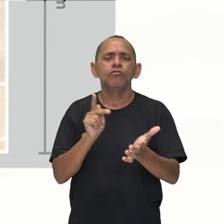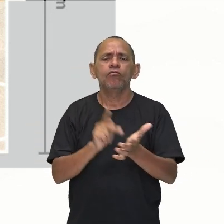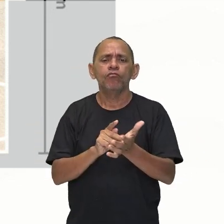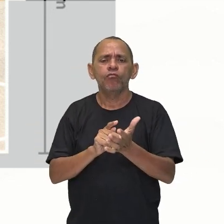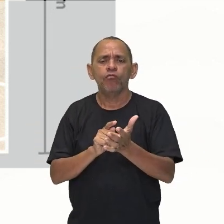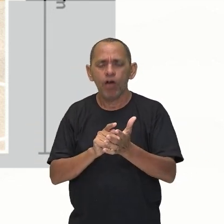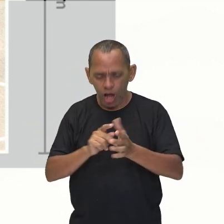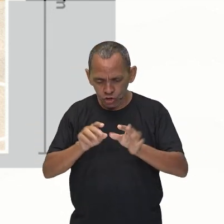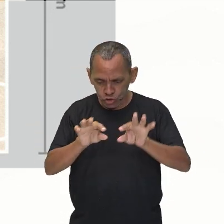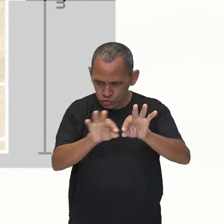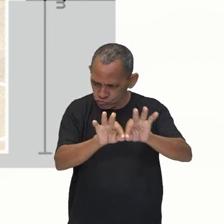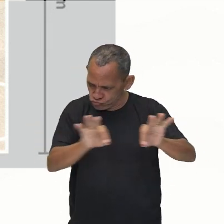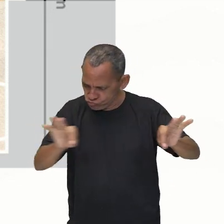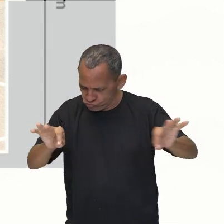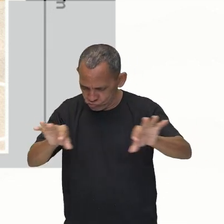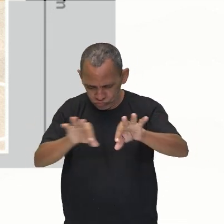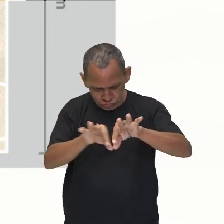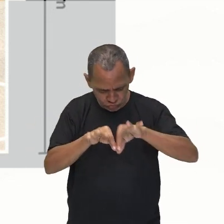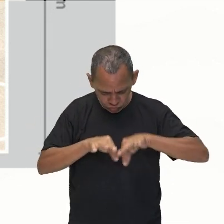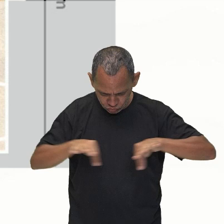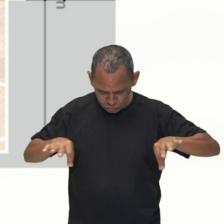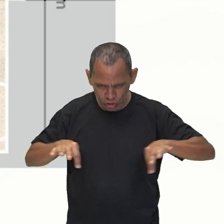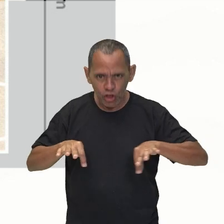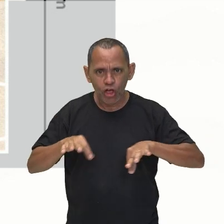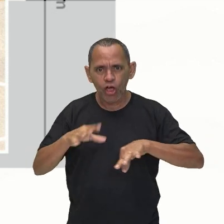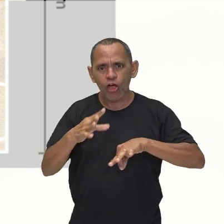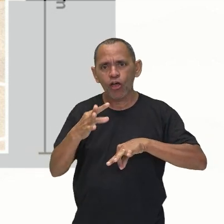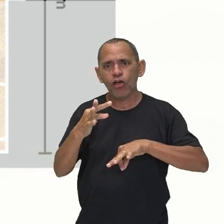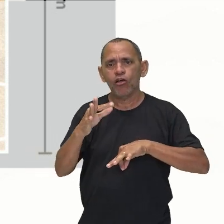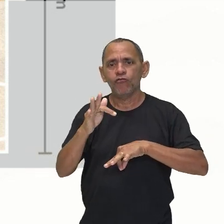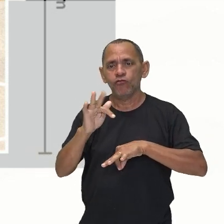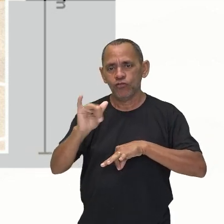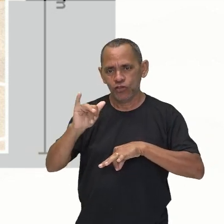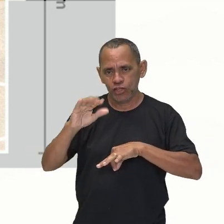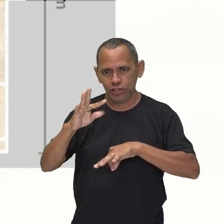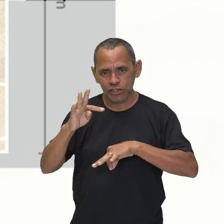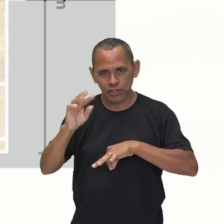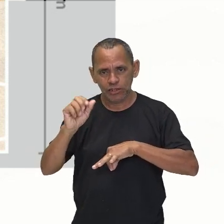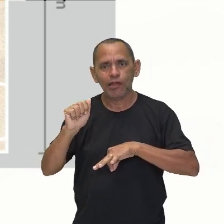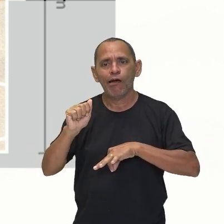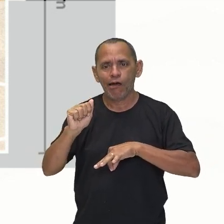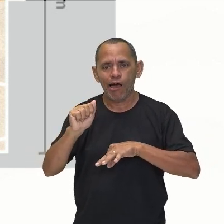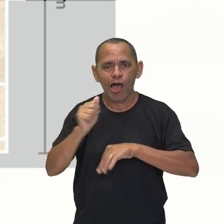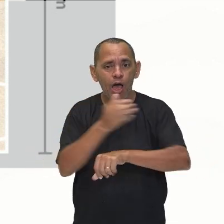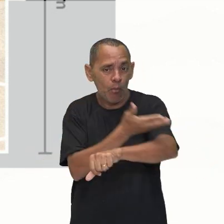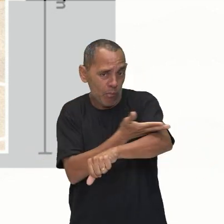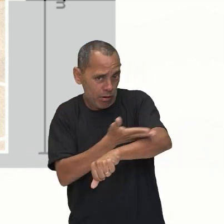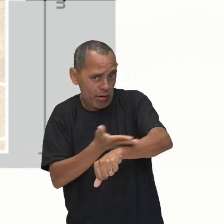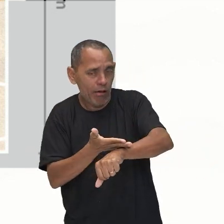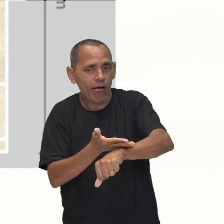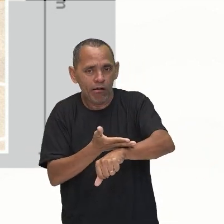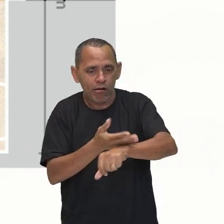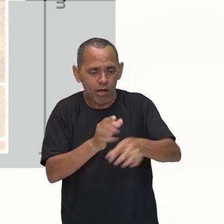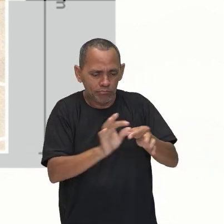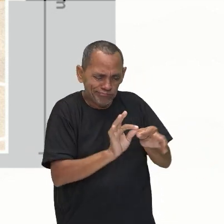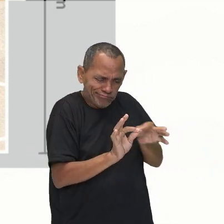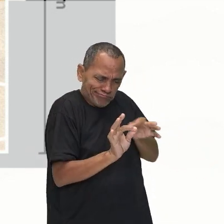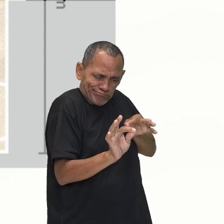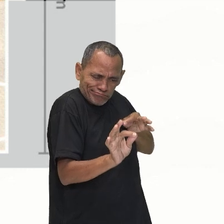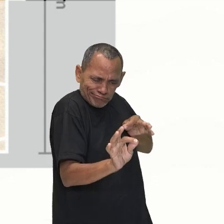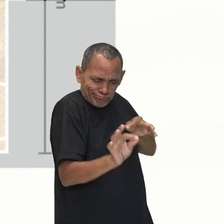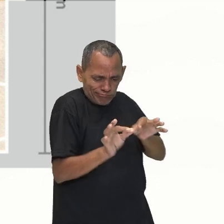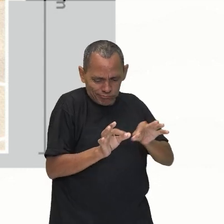de fitas. Tem umas fitas brancas que são fixadas na areia, bem esticadas e